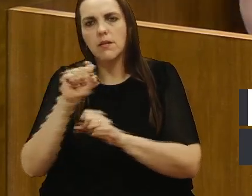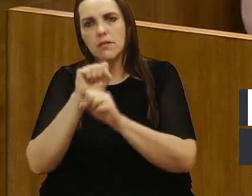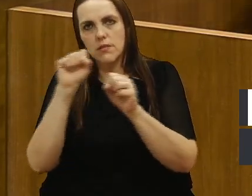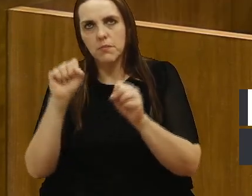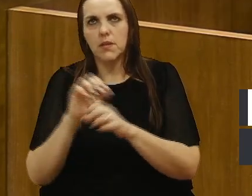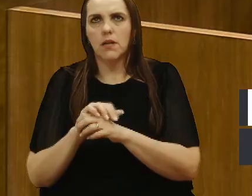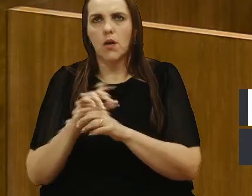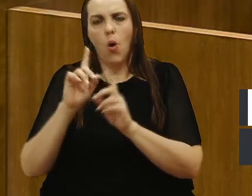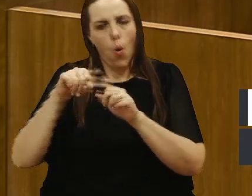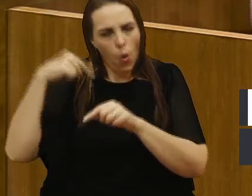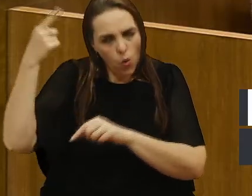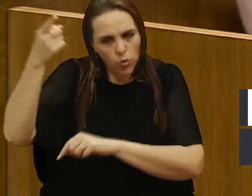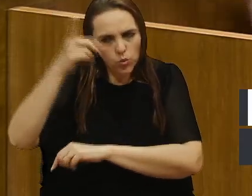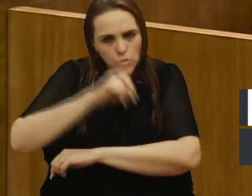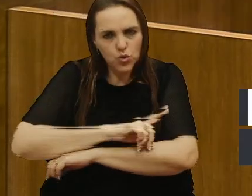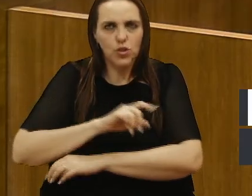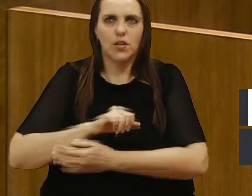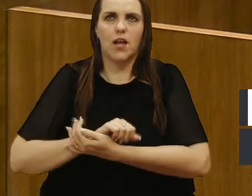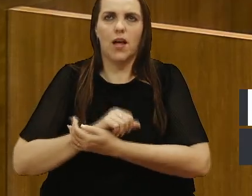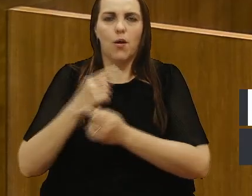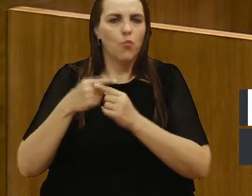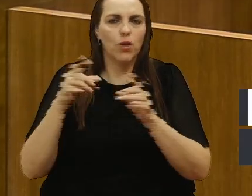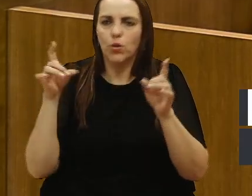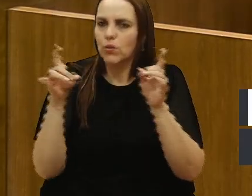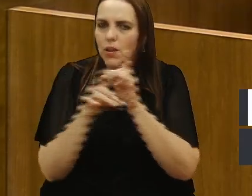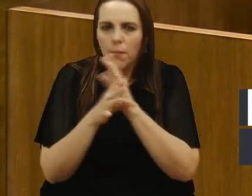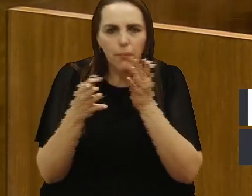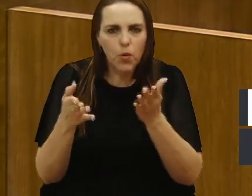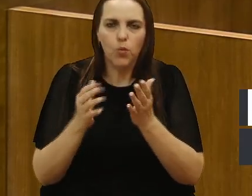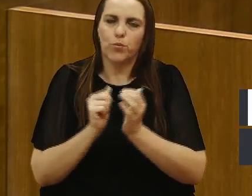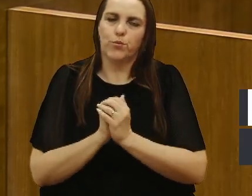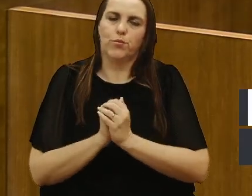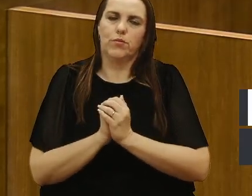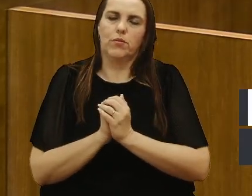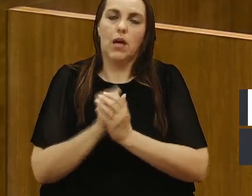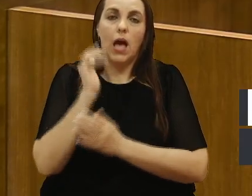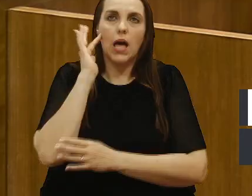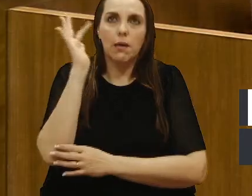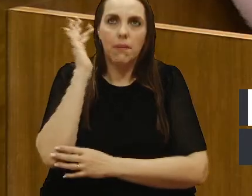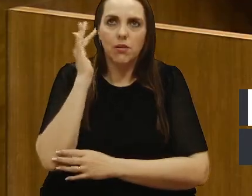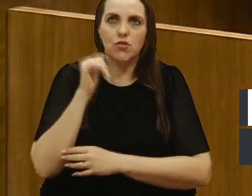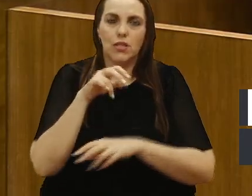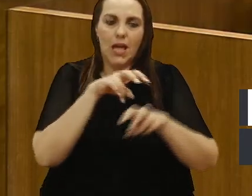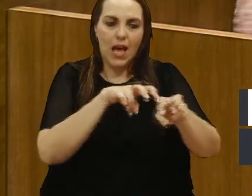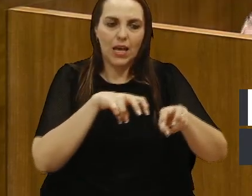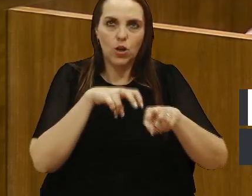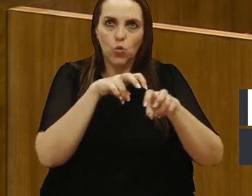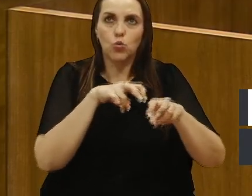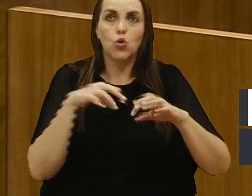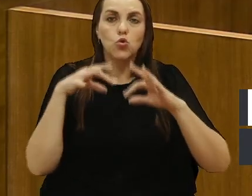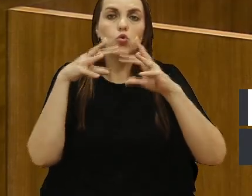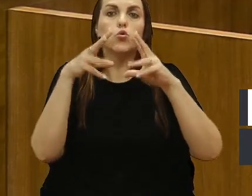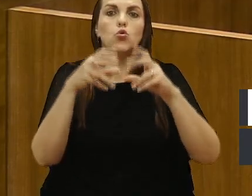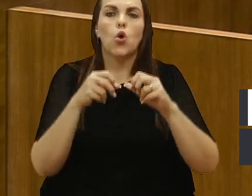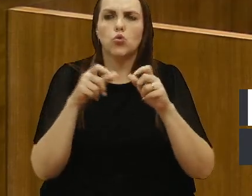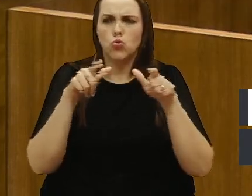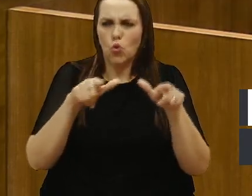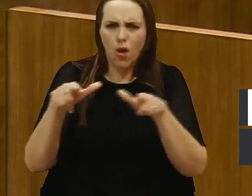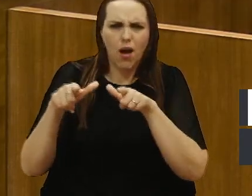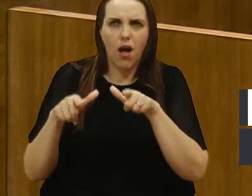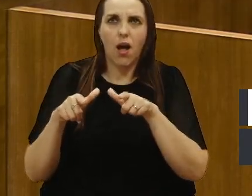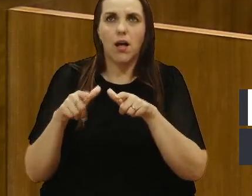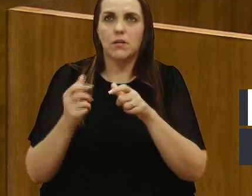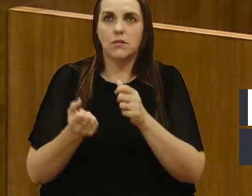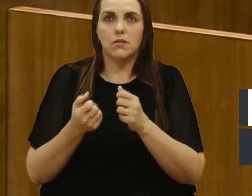Venham no outro dia, porque não está pronto. E aí vocês imaginem agricultores de tudo que é localidade, largando